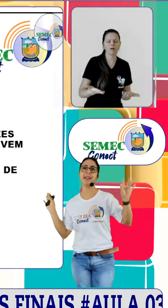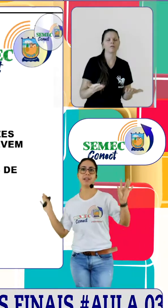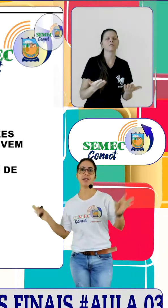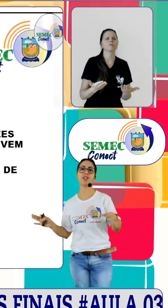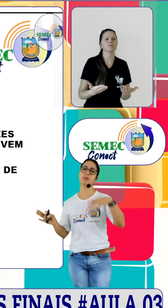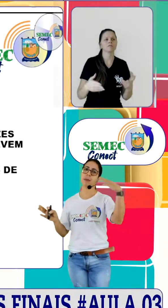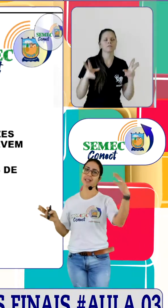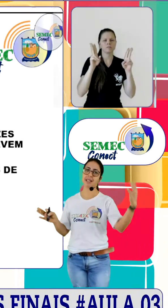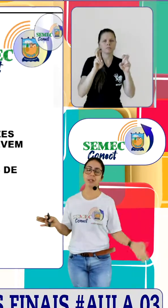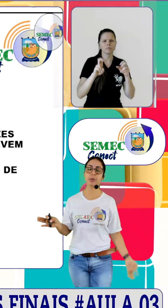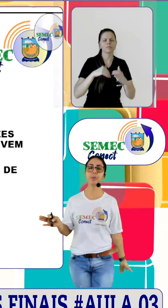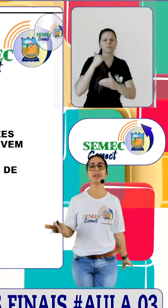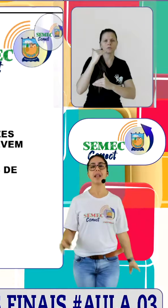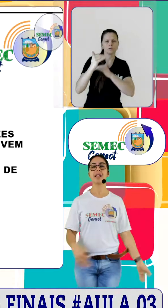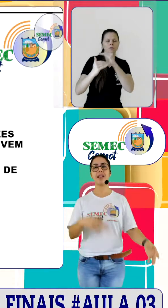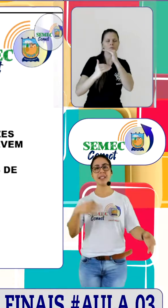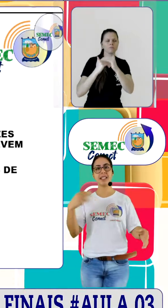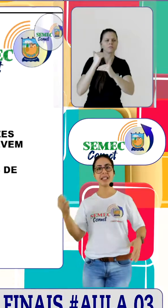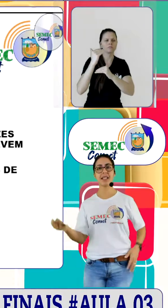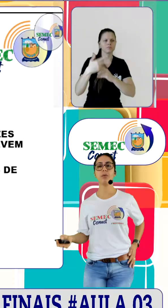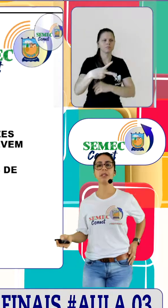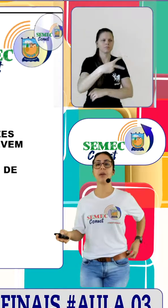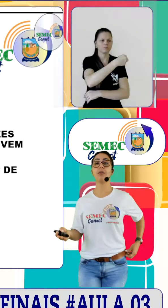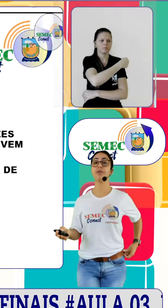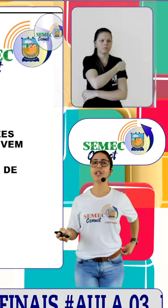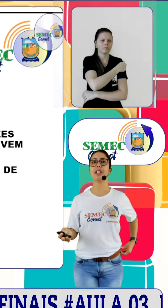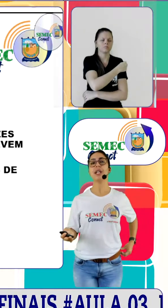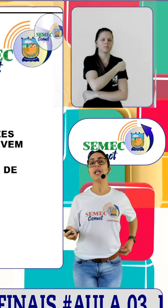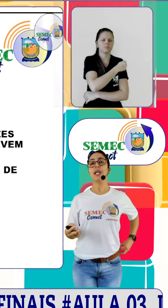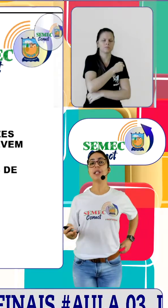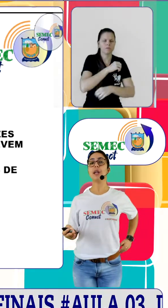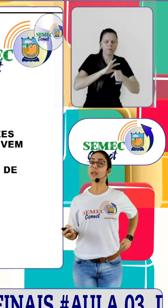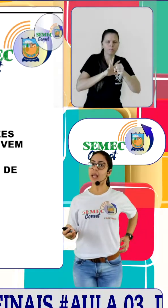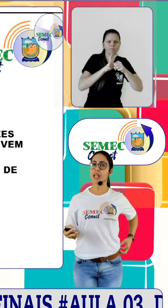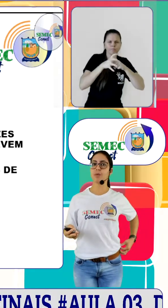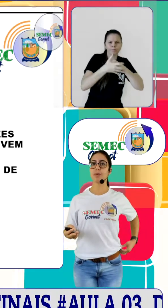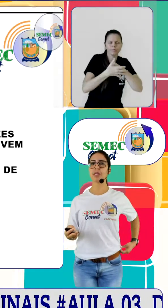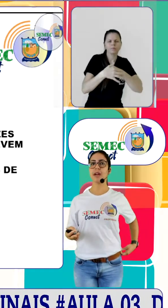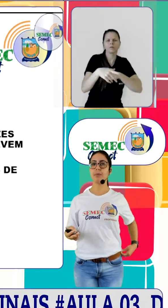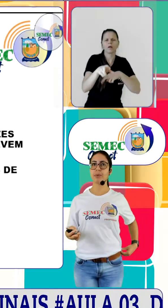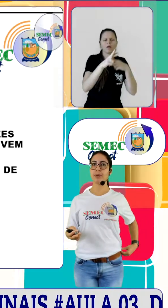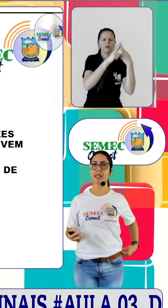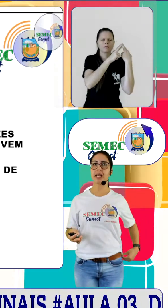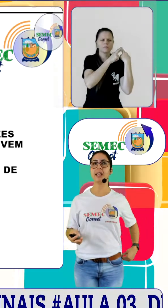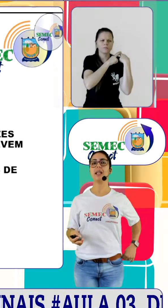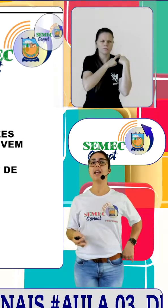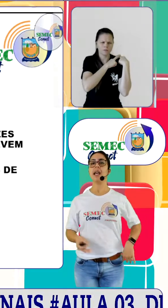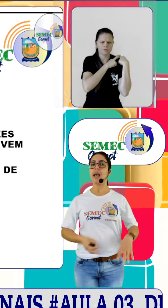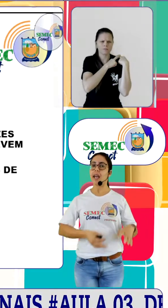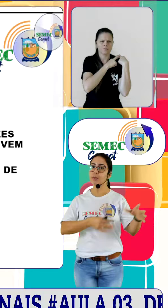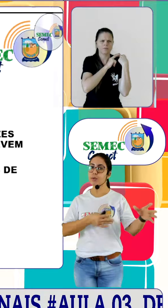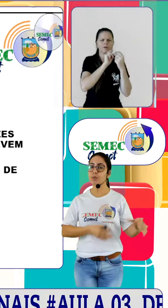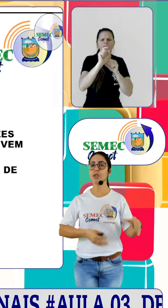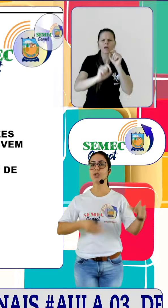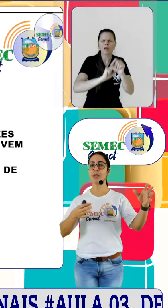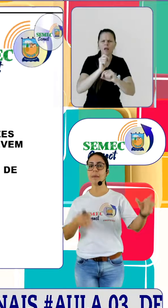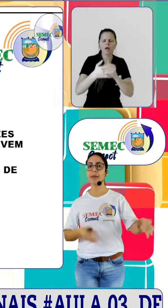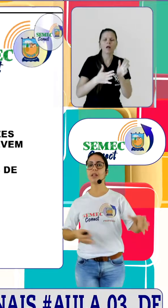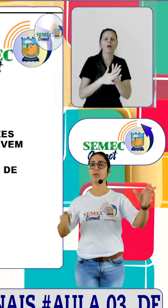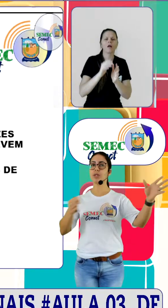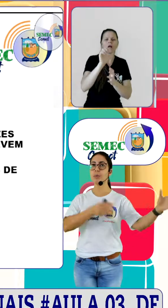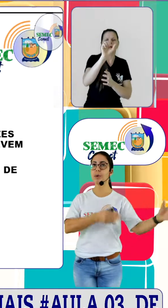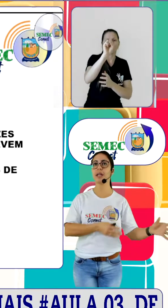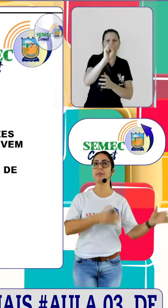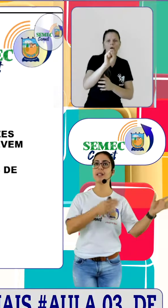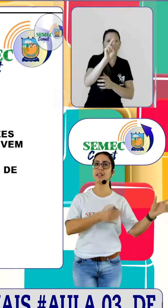aí, que nós estamos passando de vacinação contra a Covid, então, quem é responsável por isso aí? É o SUS, juntamente